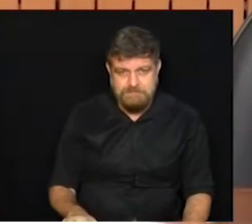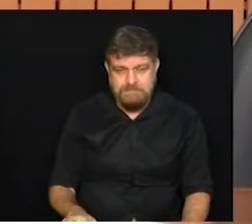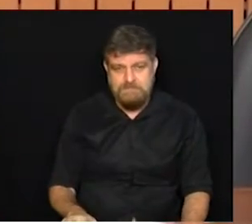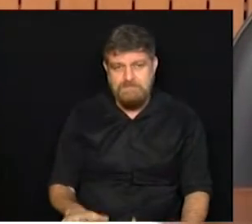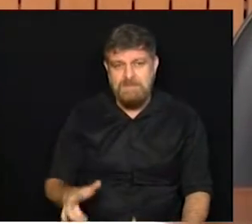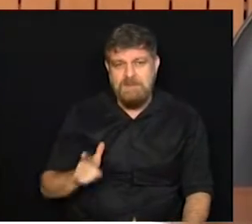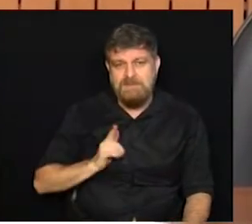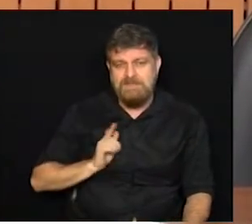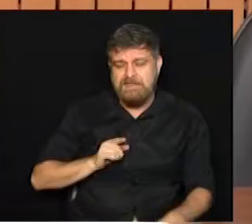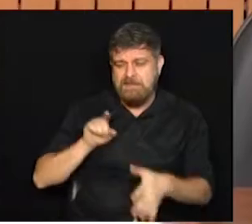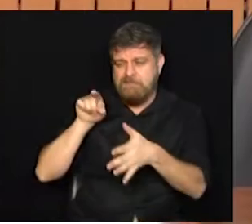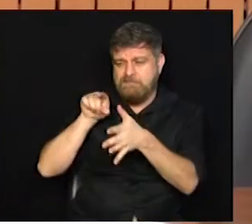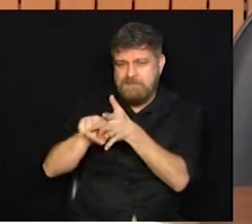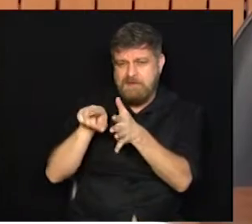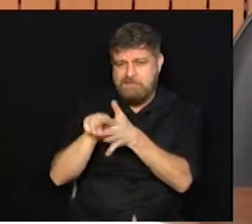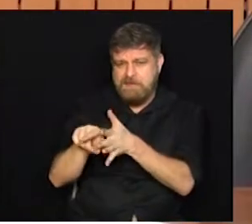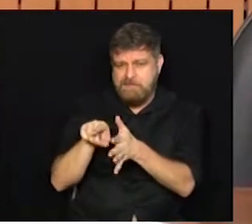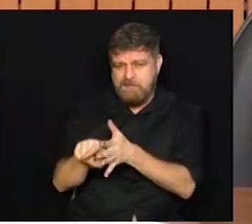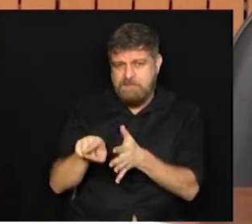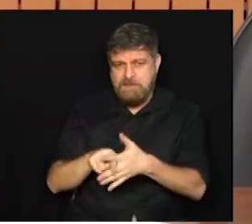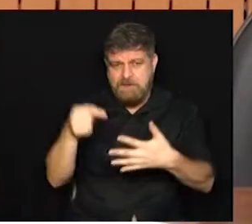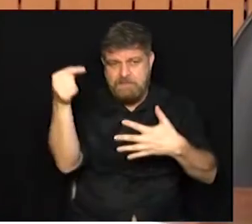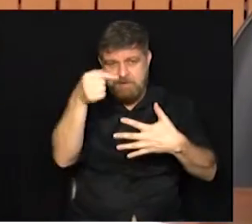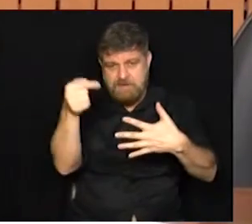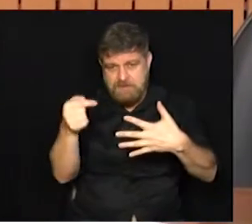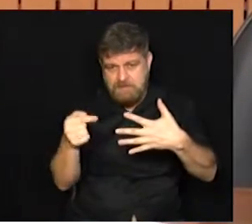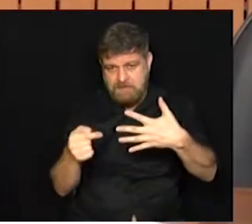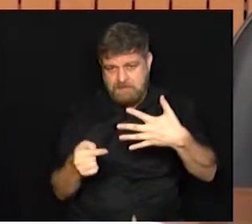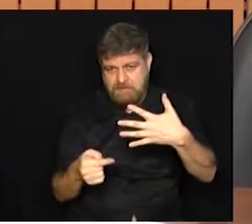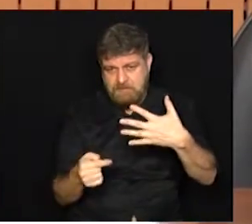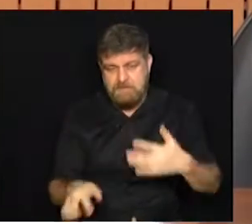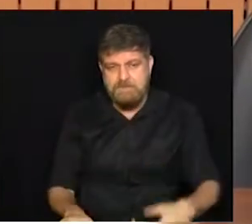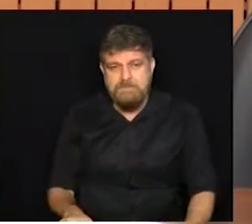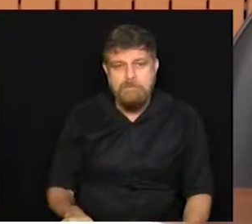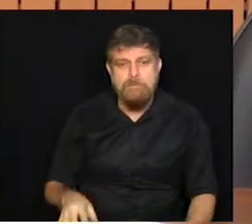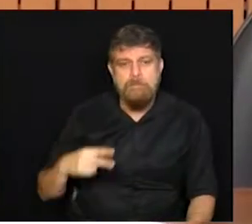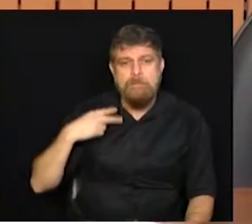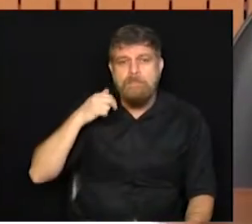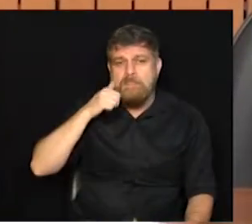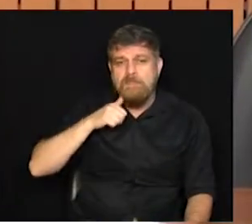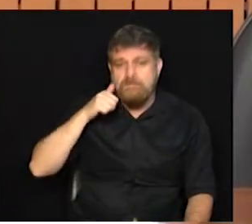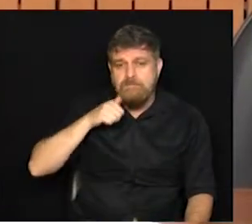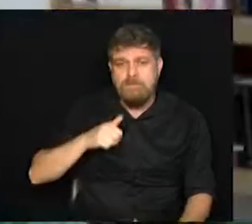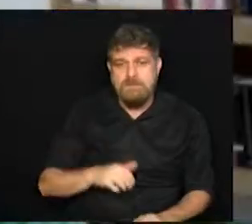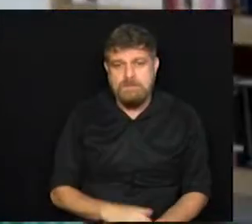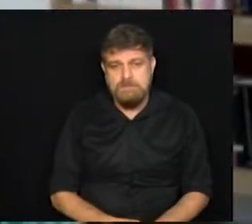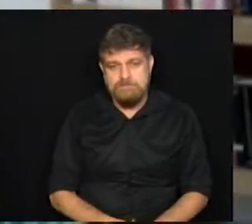tenho outros pontos aqui, mas vamos nessa linha aqui. Vereadora.